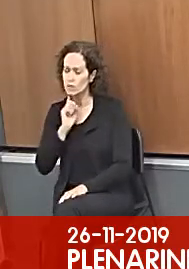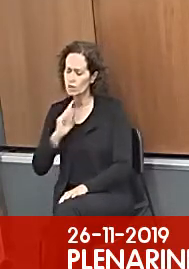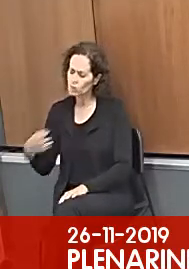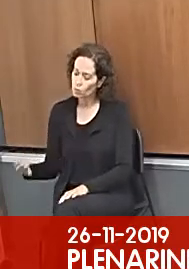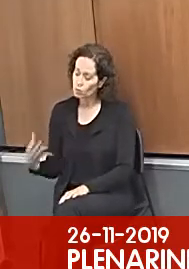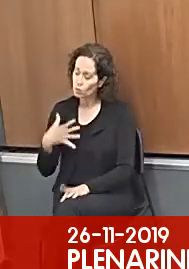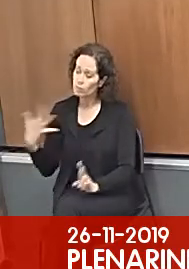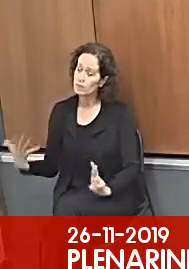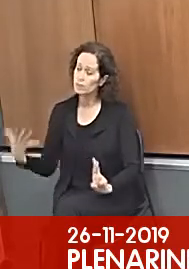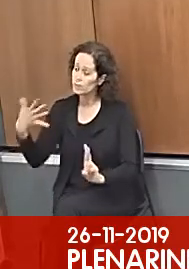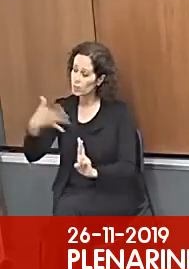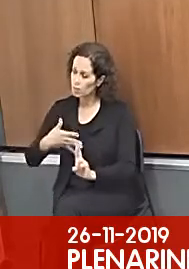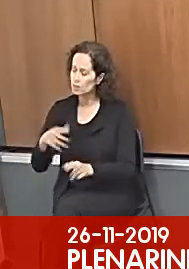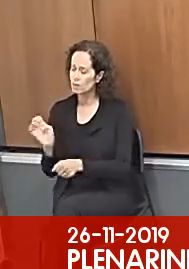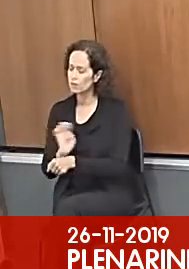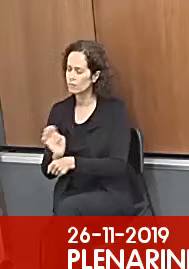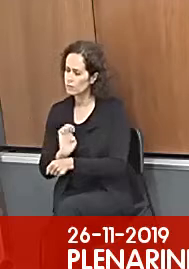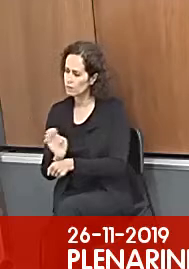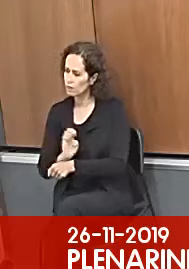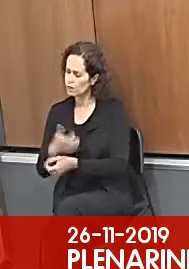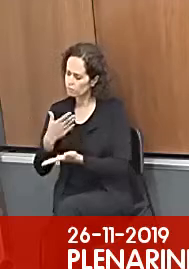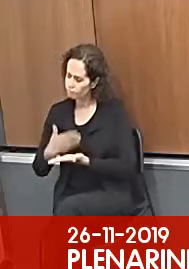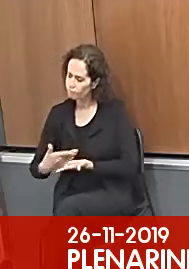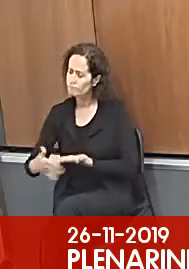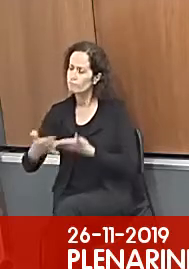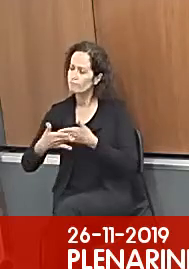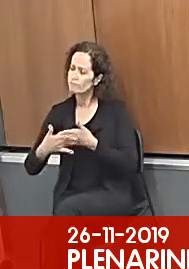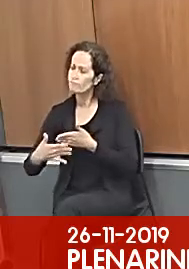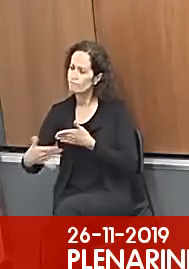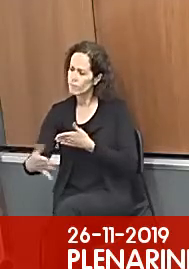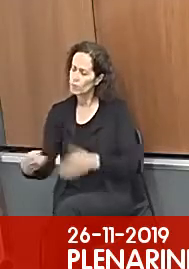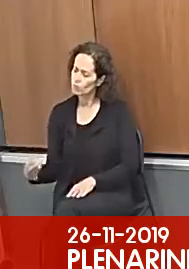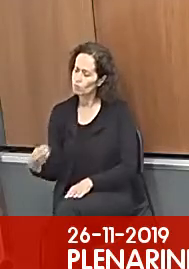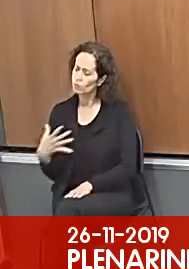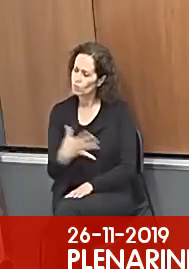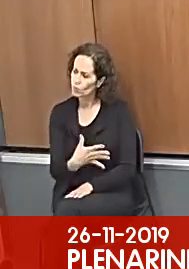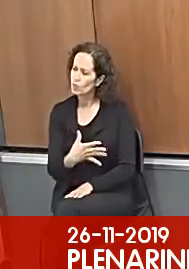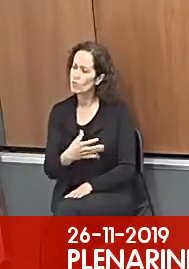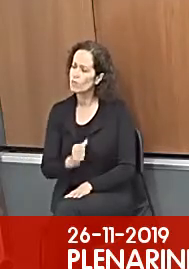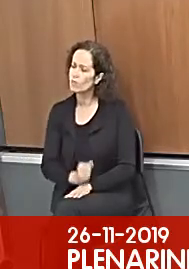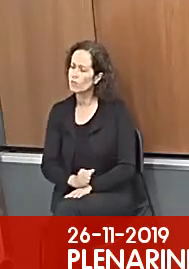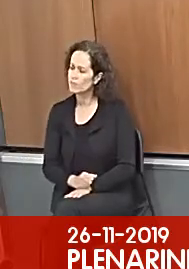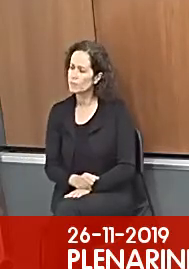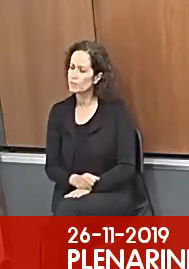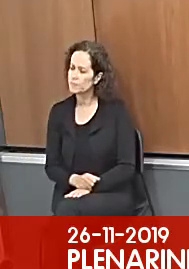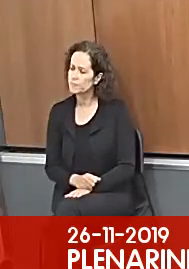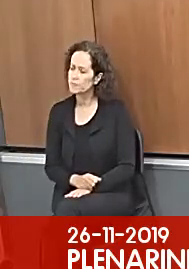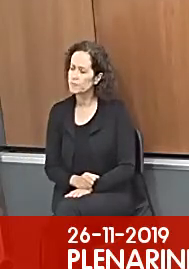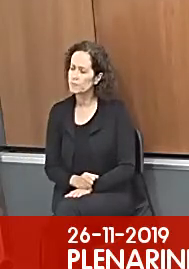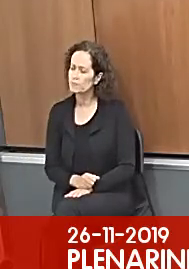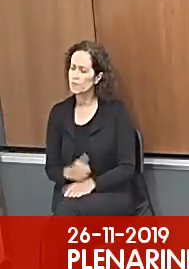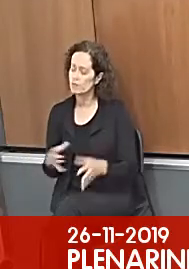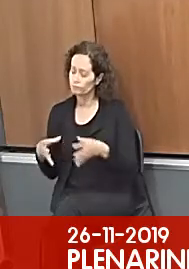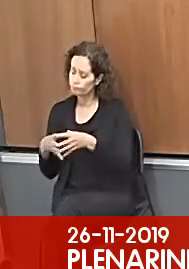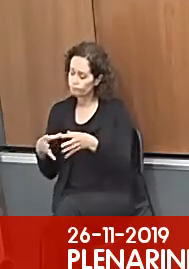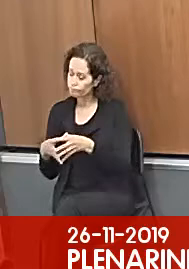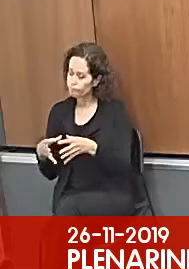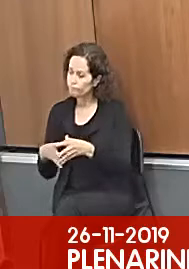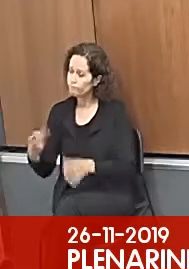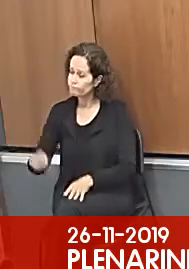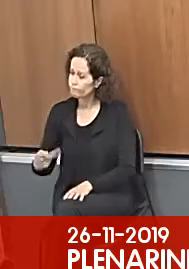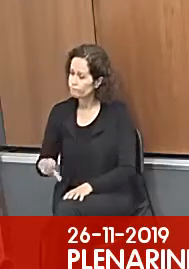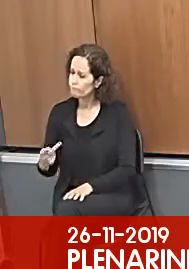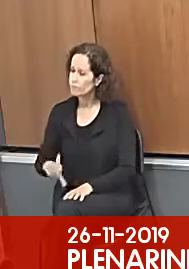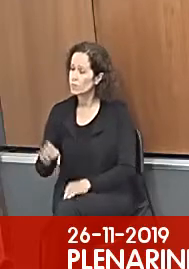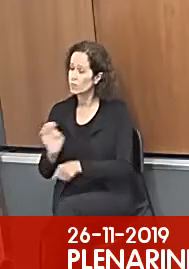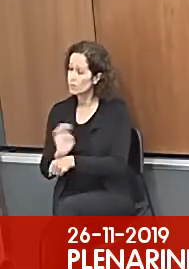nova referência, e que o Estado, a partir dessa nova construção que a comissão irá proporcionar, que o Estado de Minas Gerais